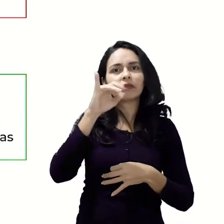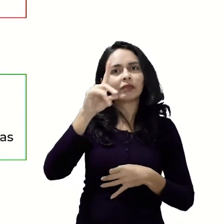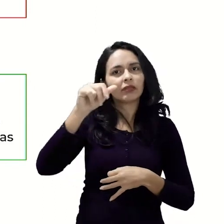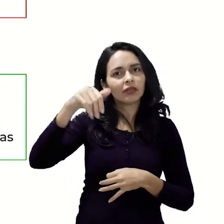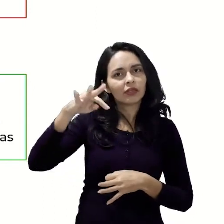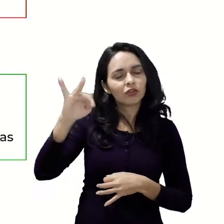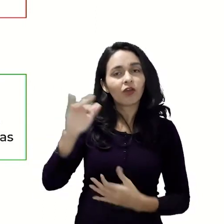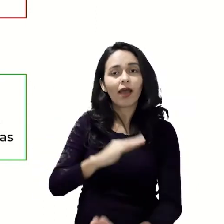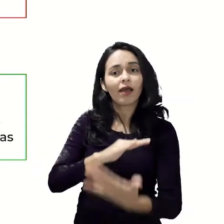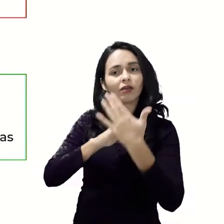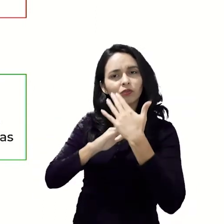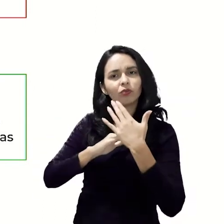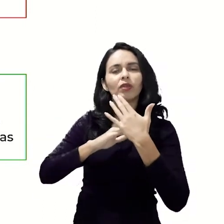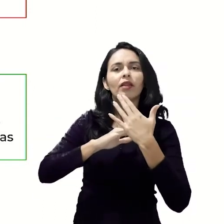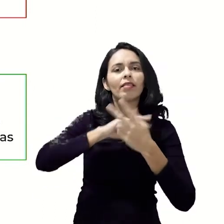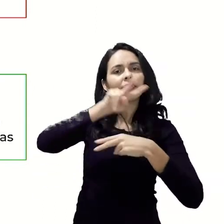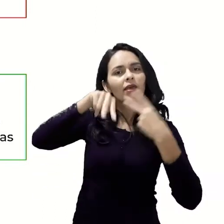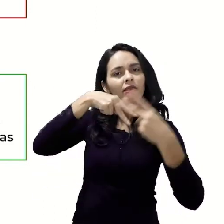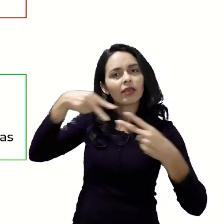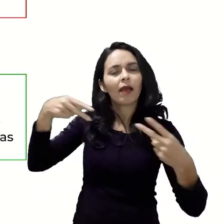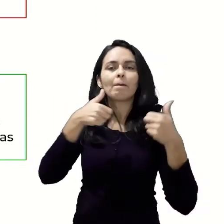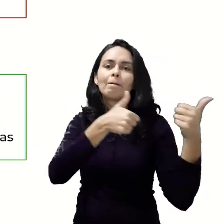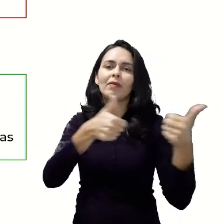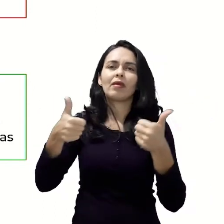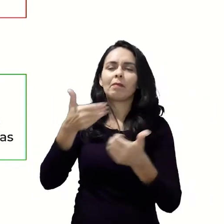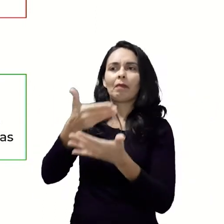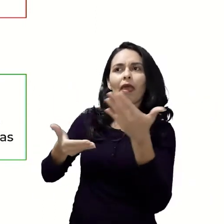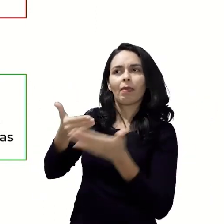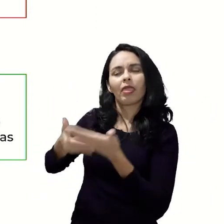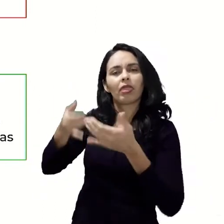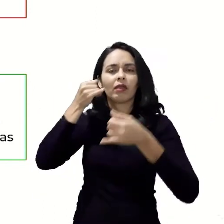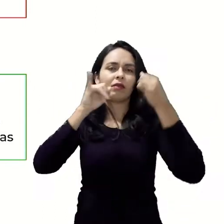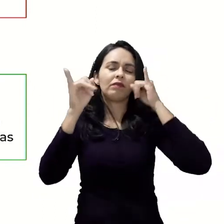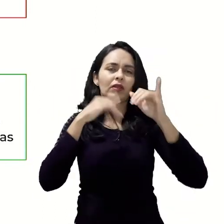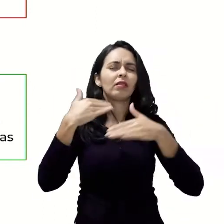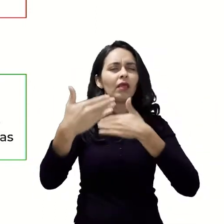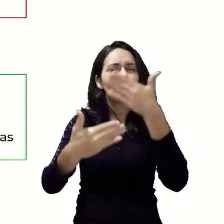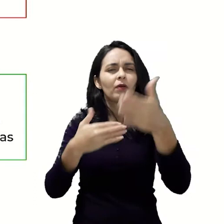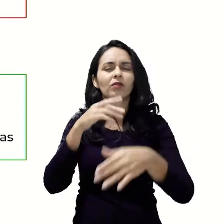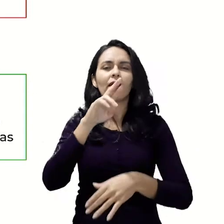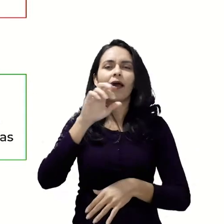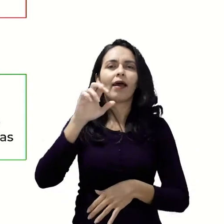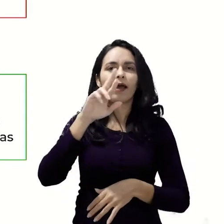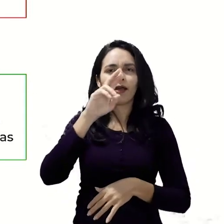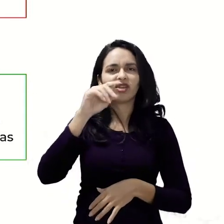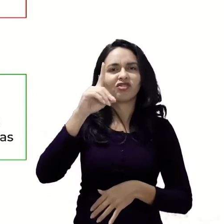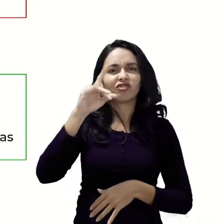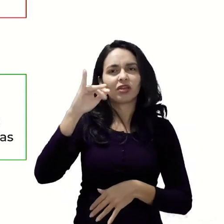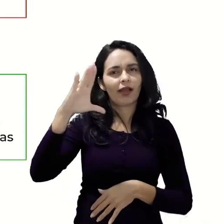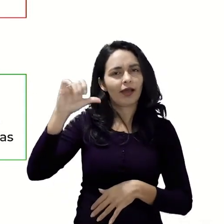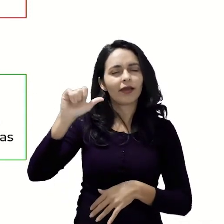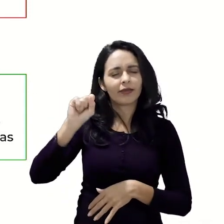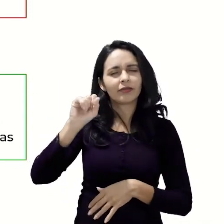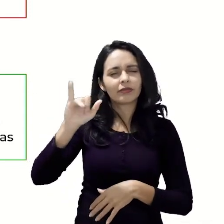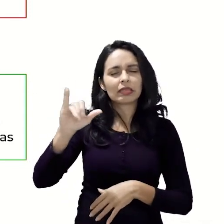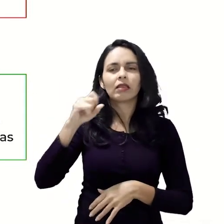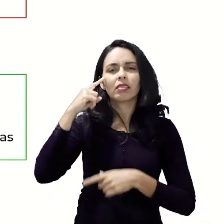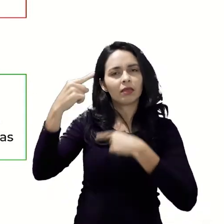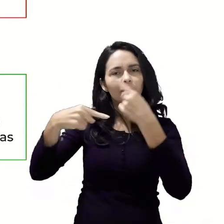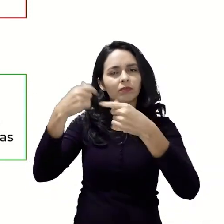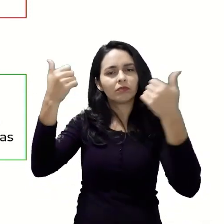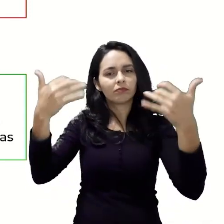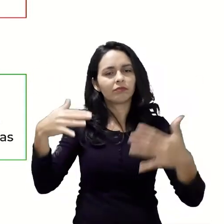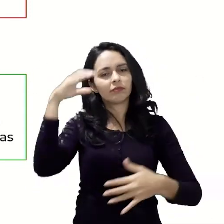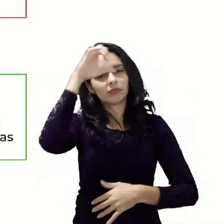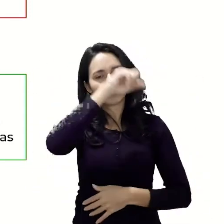pode reduzir os danos causados ao DNA o radicalismo que a gente vai ver mais para frente a segunda